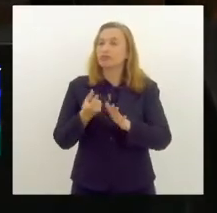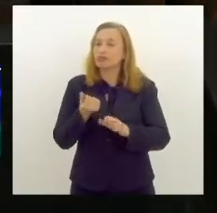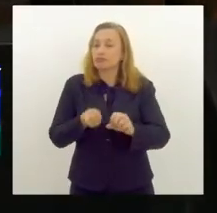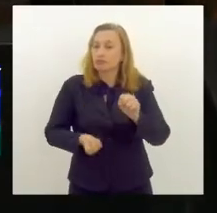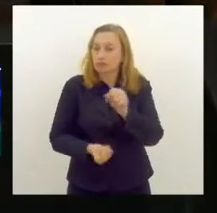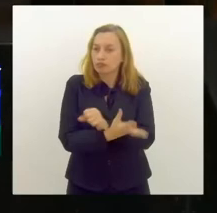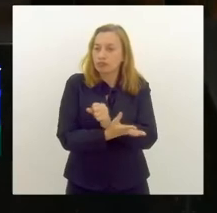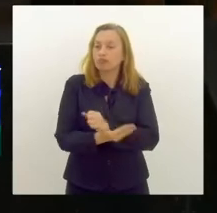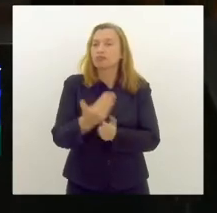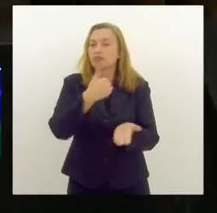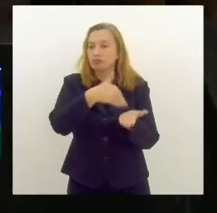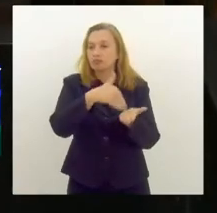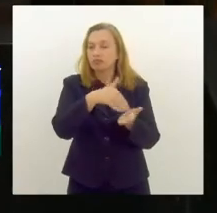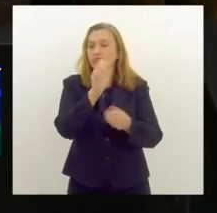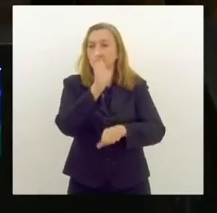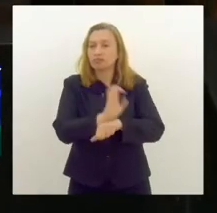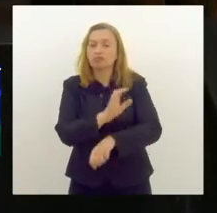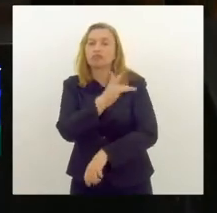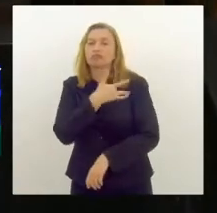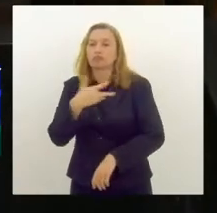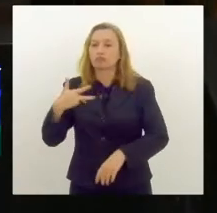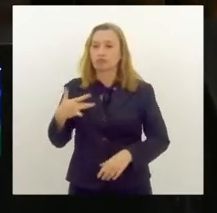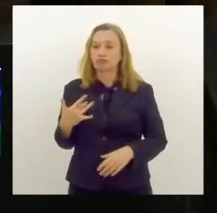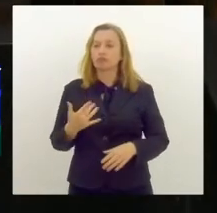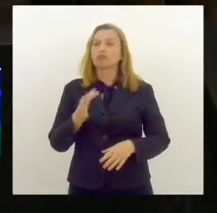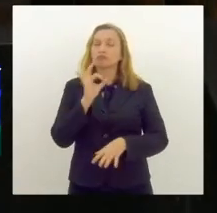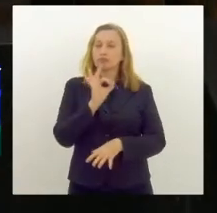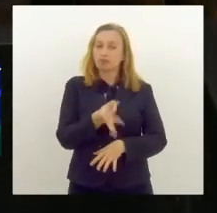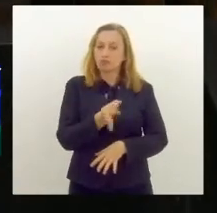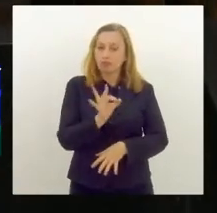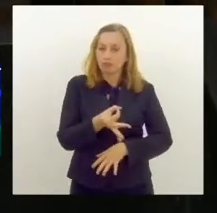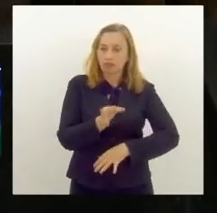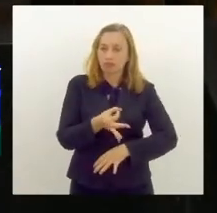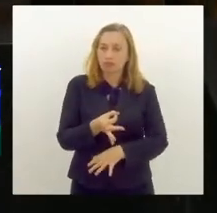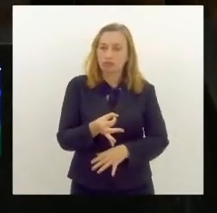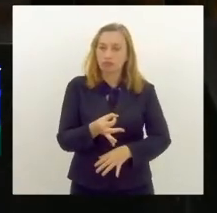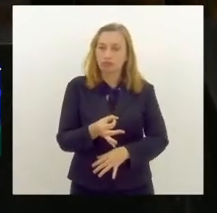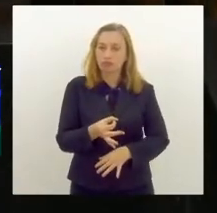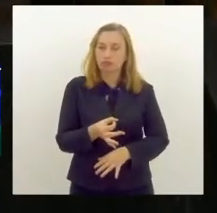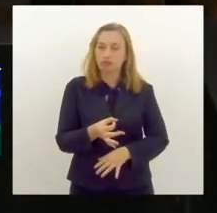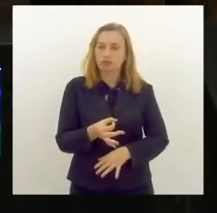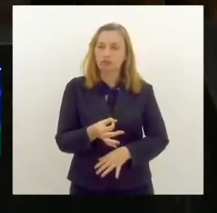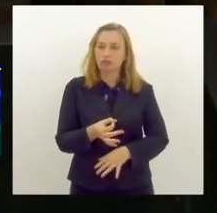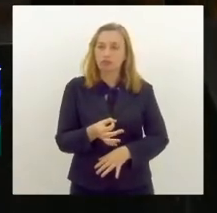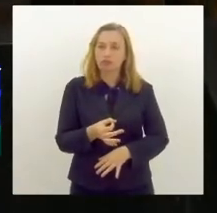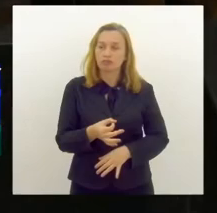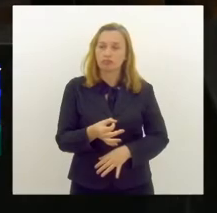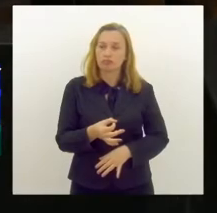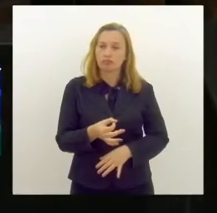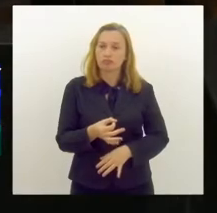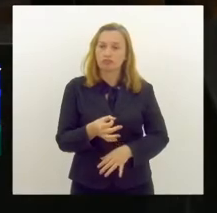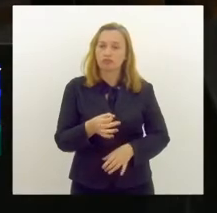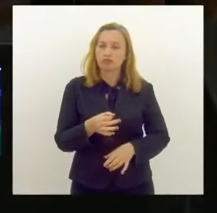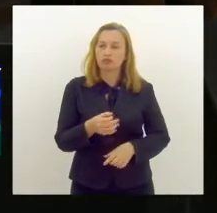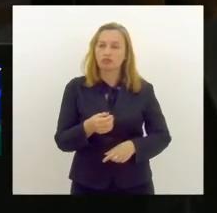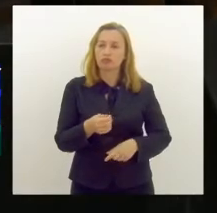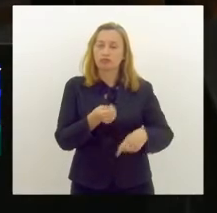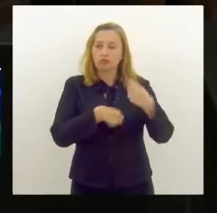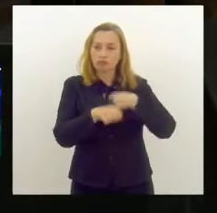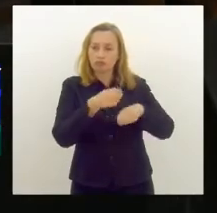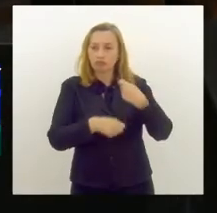na Secretaria de Estado de Saúde, justamente sobre a lógica operada do